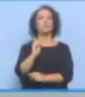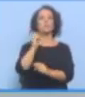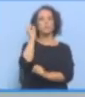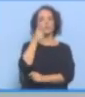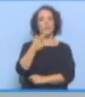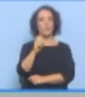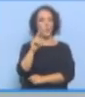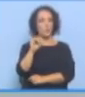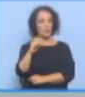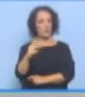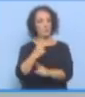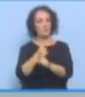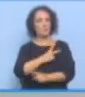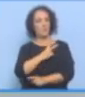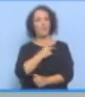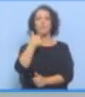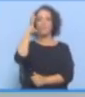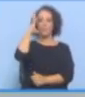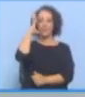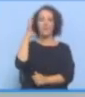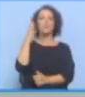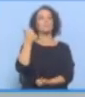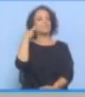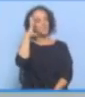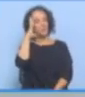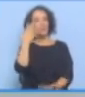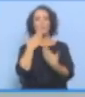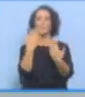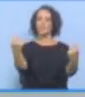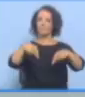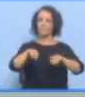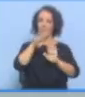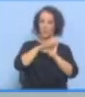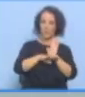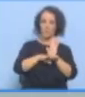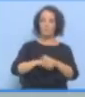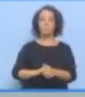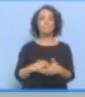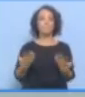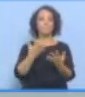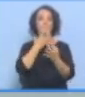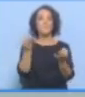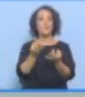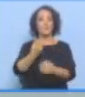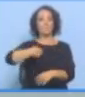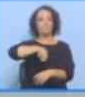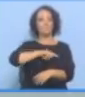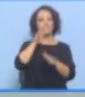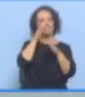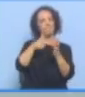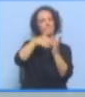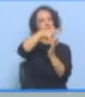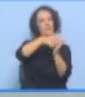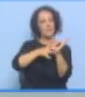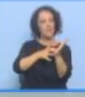Muito boa tarde e obrigado por estarem neste programa para reservarmos, de facto, a nossa atenção aos textos da Bíblia que se escutam